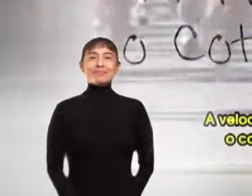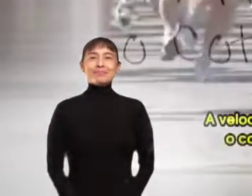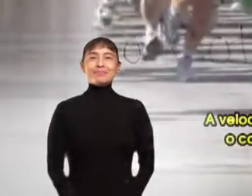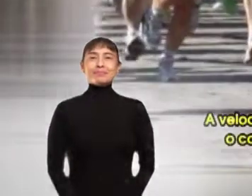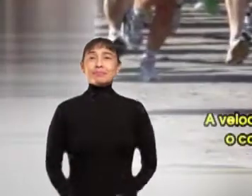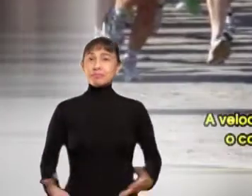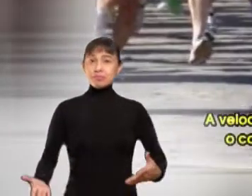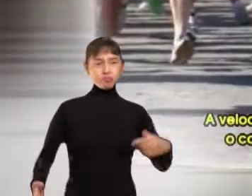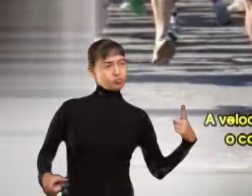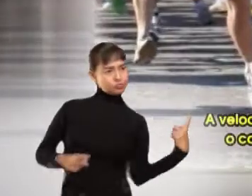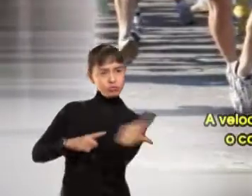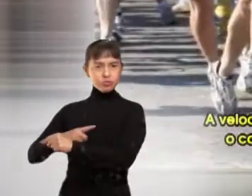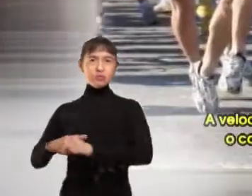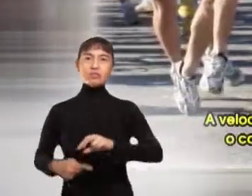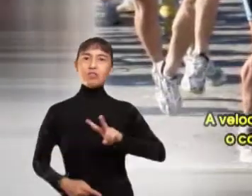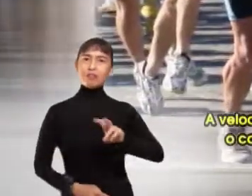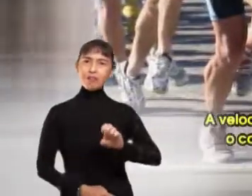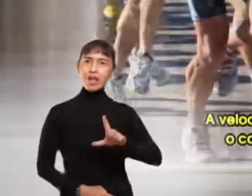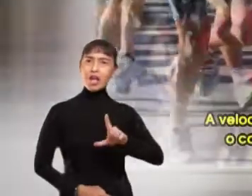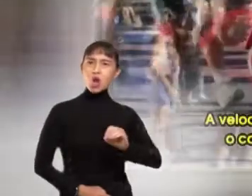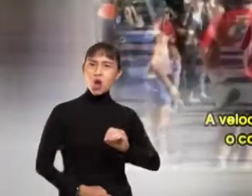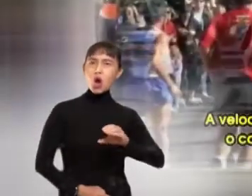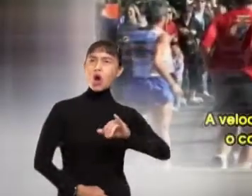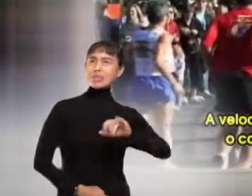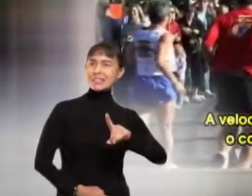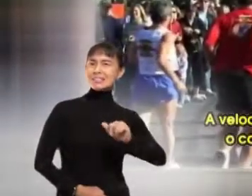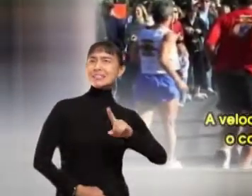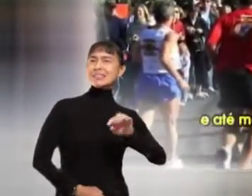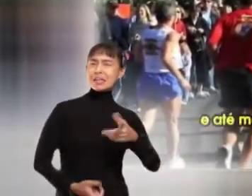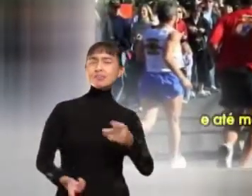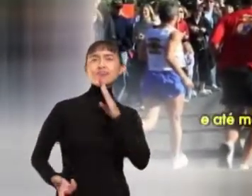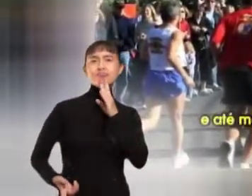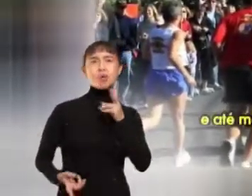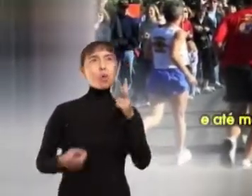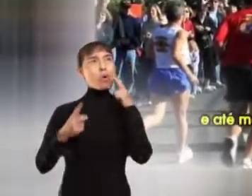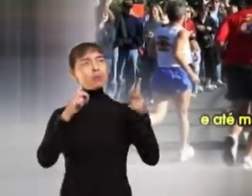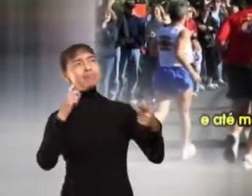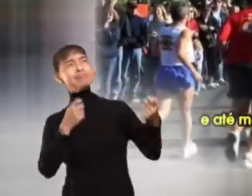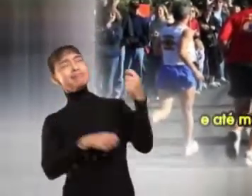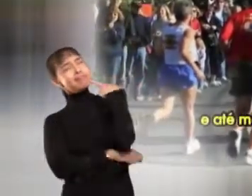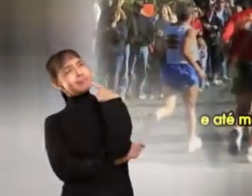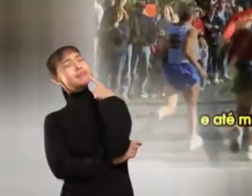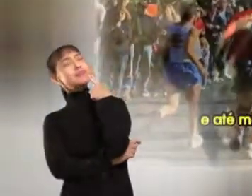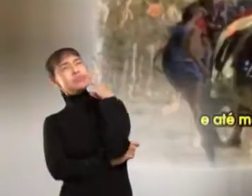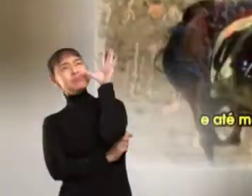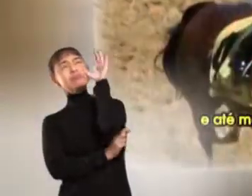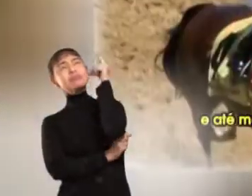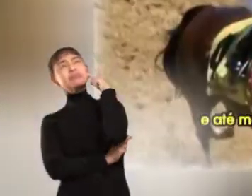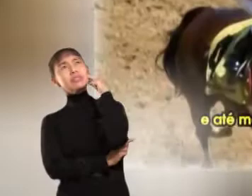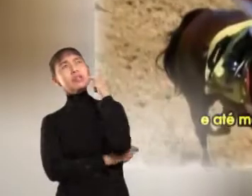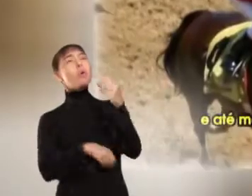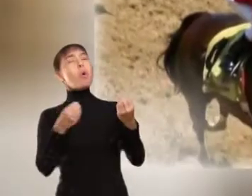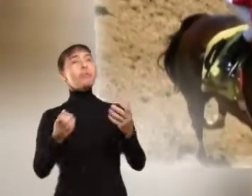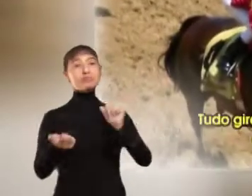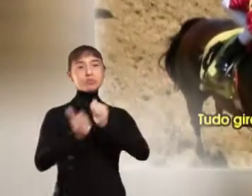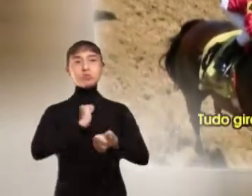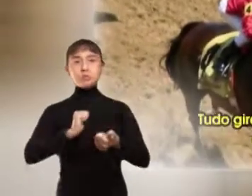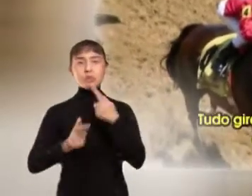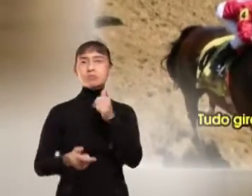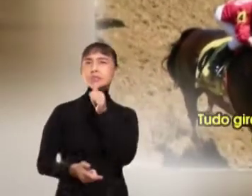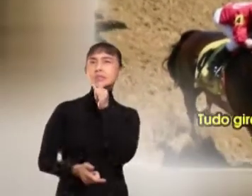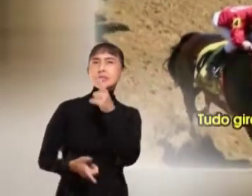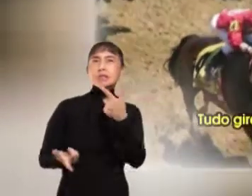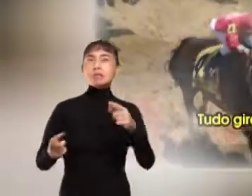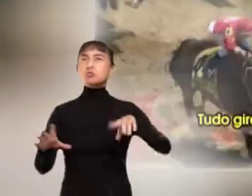A velocidade sempre estimulou o conhecimento humano e até mesmo o aperfeiçoamento no esporte.